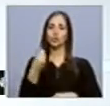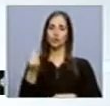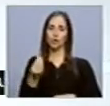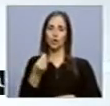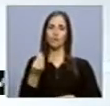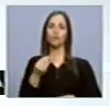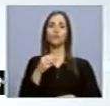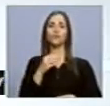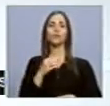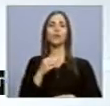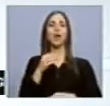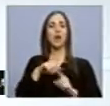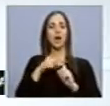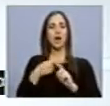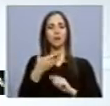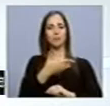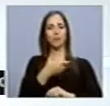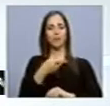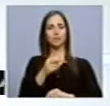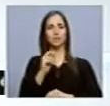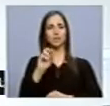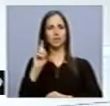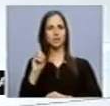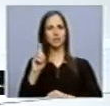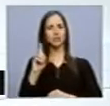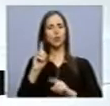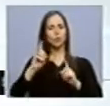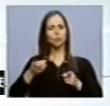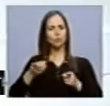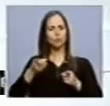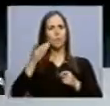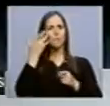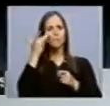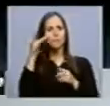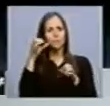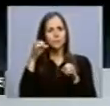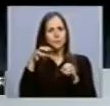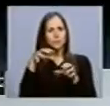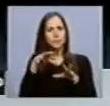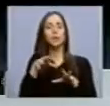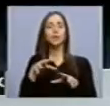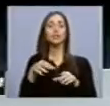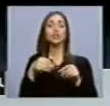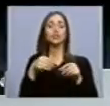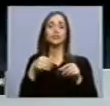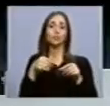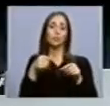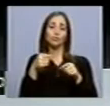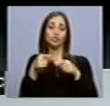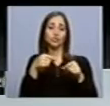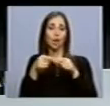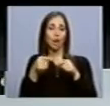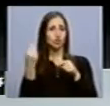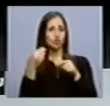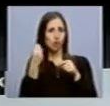que em 1936 começou a brilhar de uma maneira muito crescente. Muito. É uma jovem estrela. E o que ele